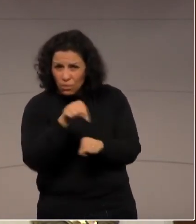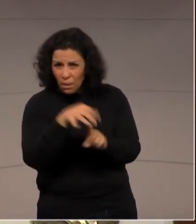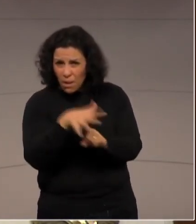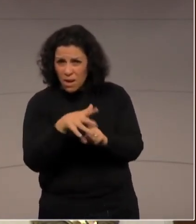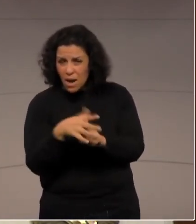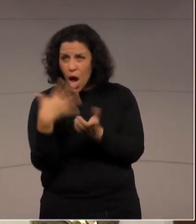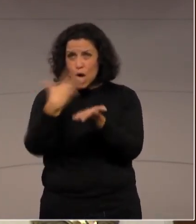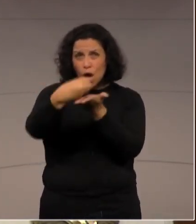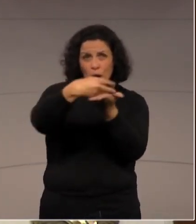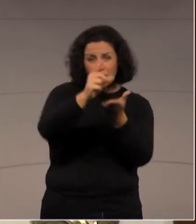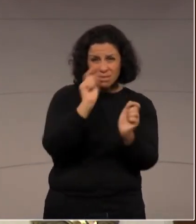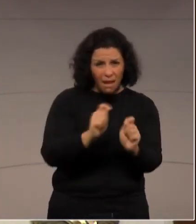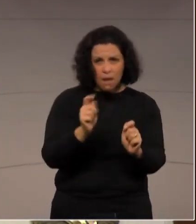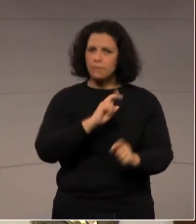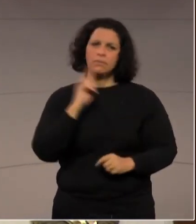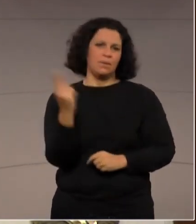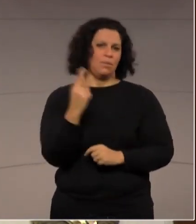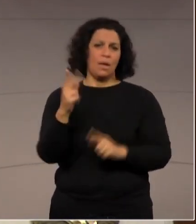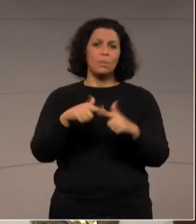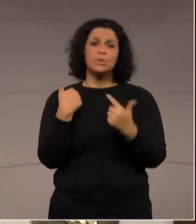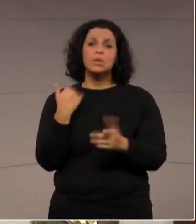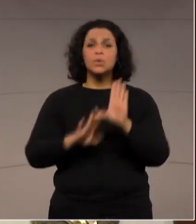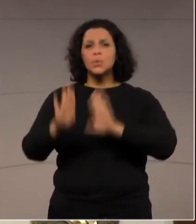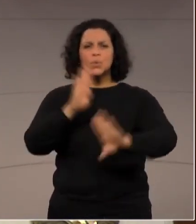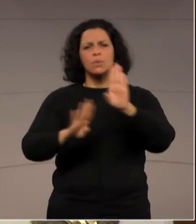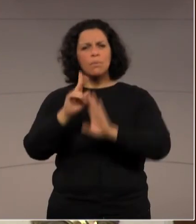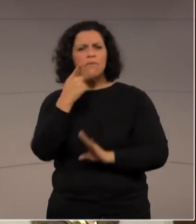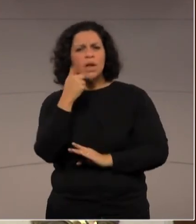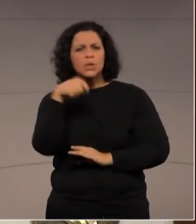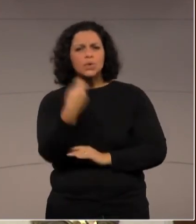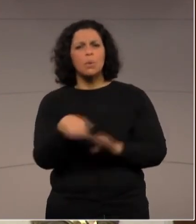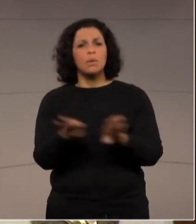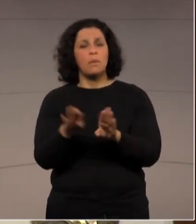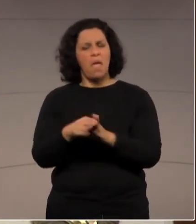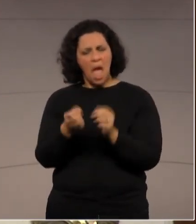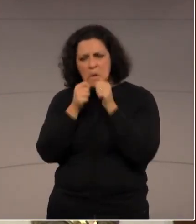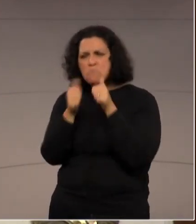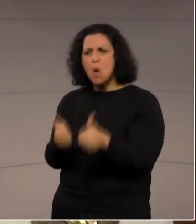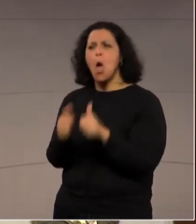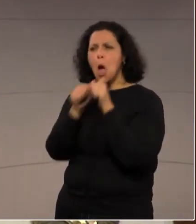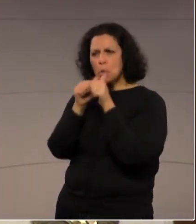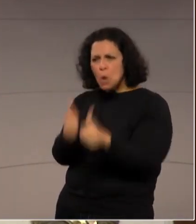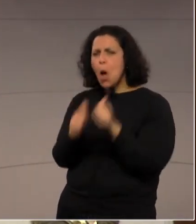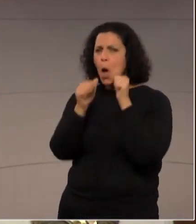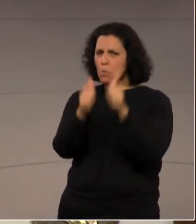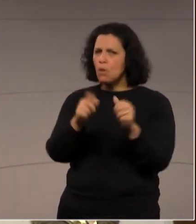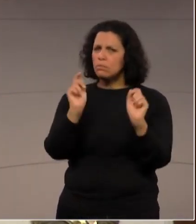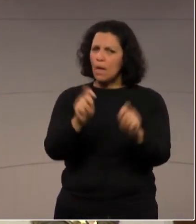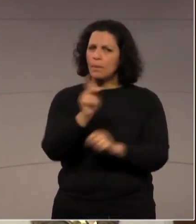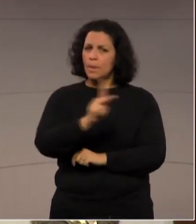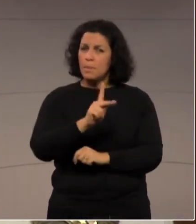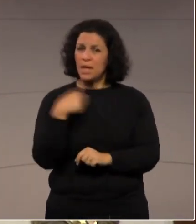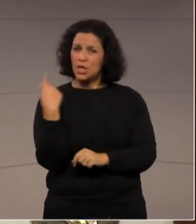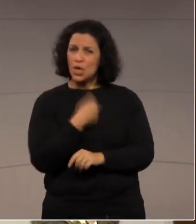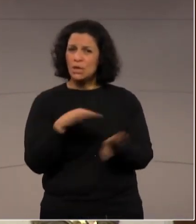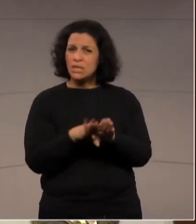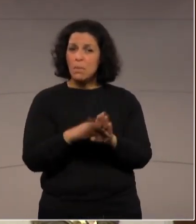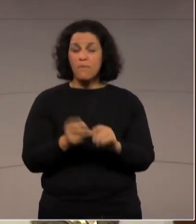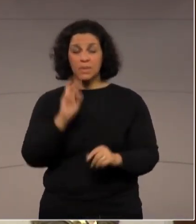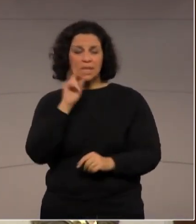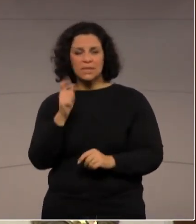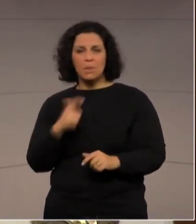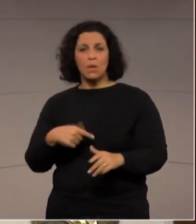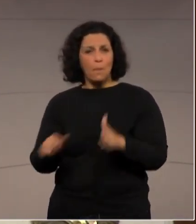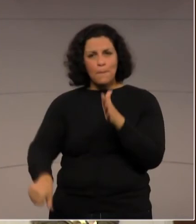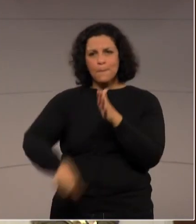nenhum temos que ter cuidado ao falar das benesses que pode ser só pp e de como paraná e vanguarda nesse sentido